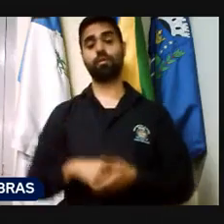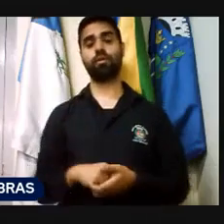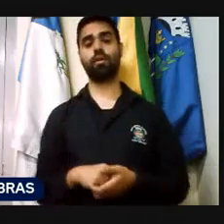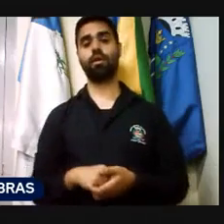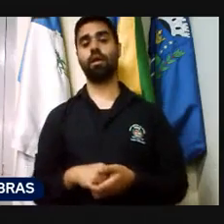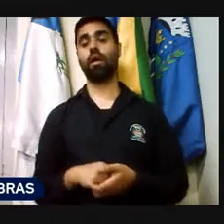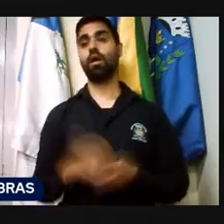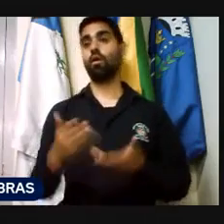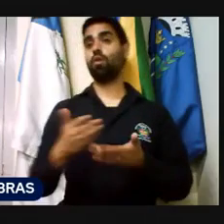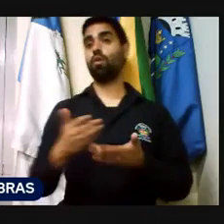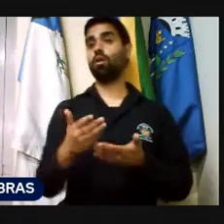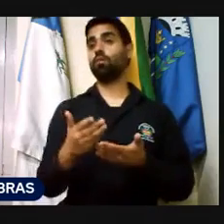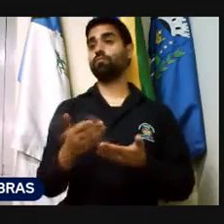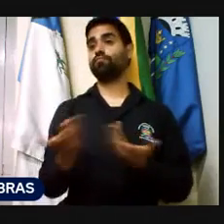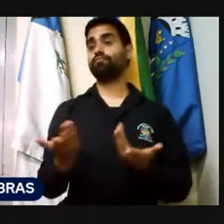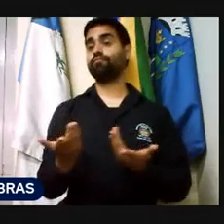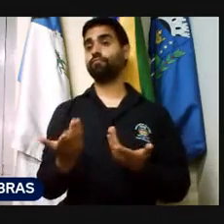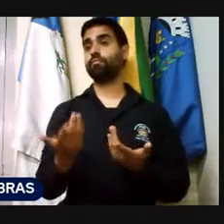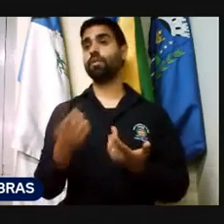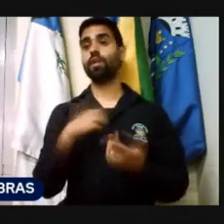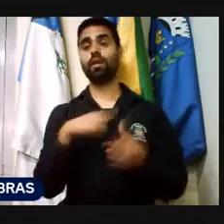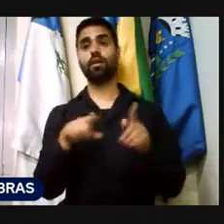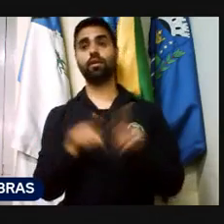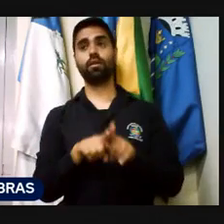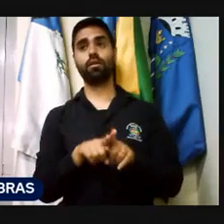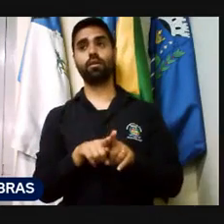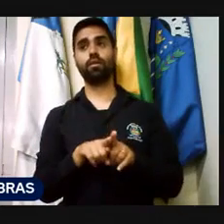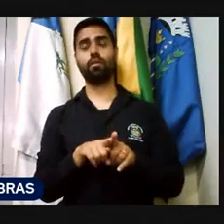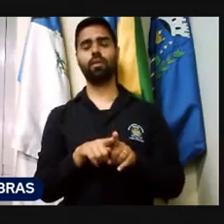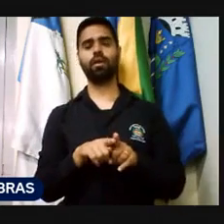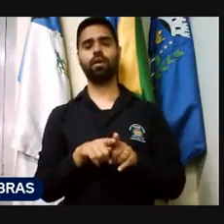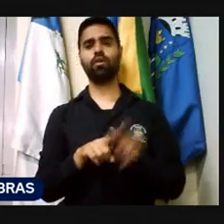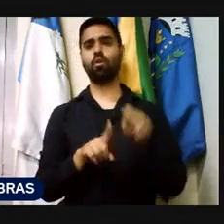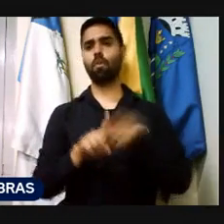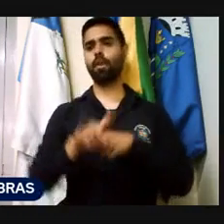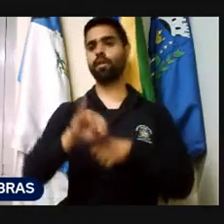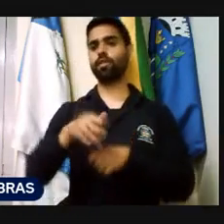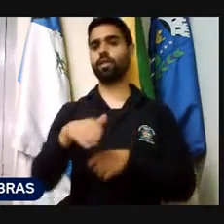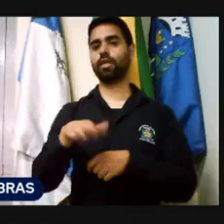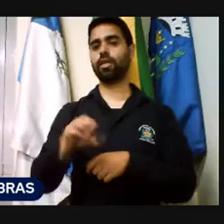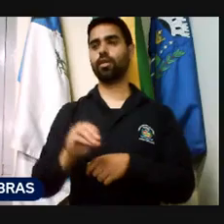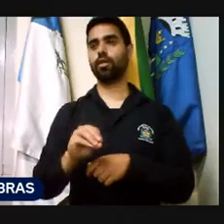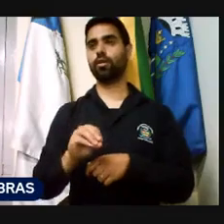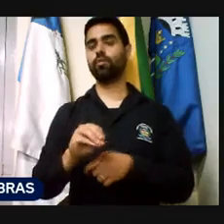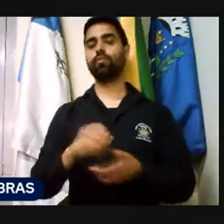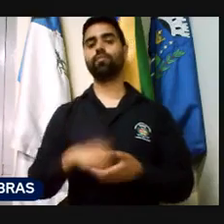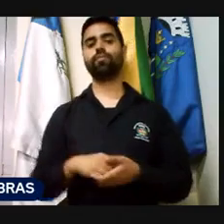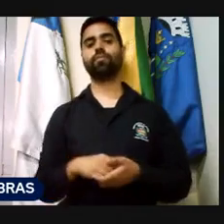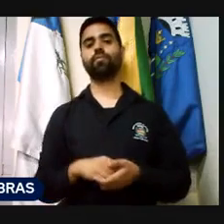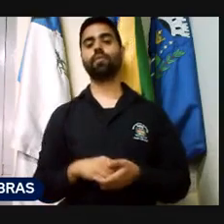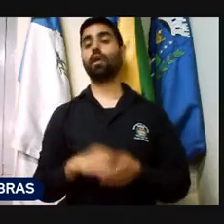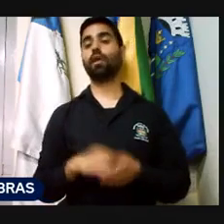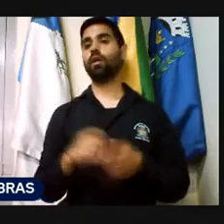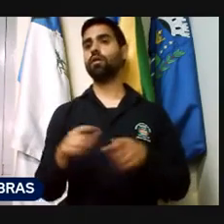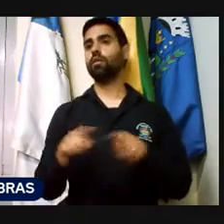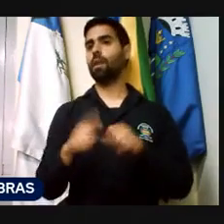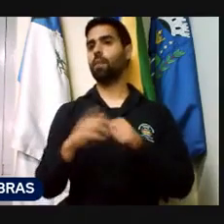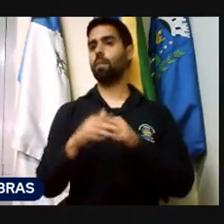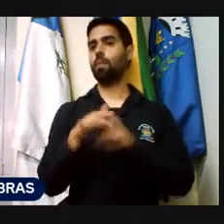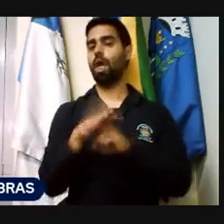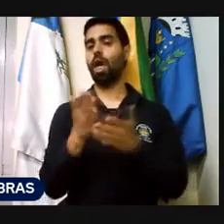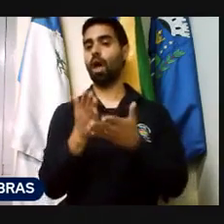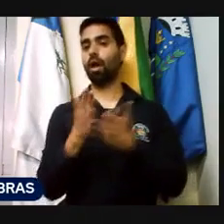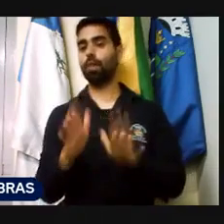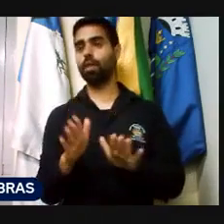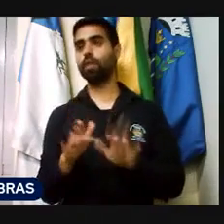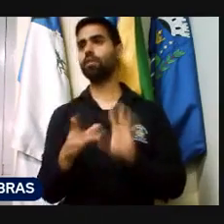como diz a vereadora Fabiane, nós temos agora aqui no janeiro, se Deus quiser, a pandemia ir embora, a gente já